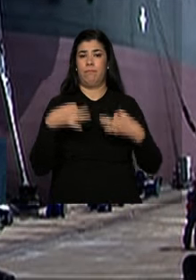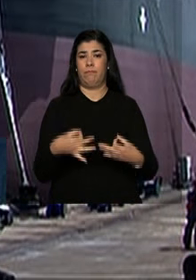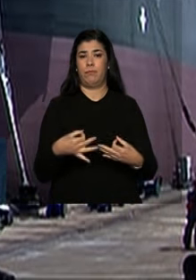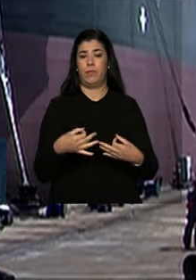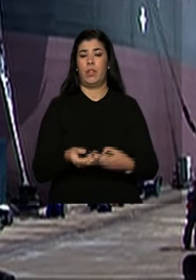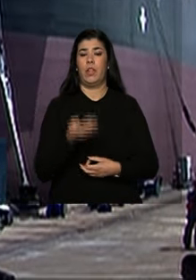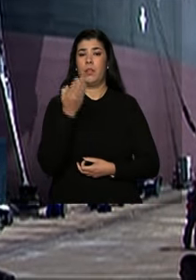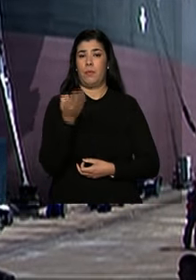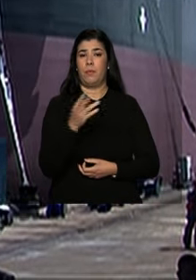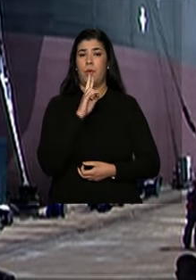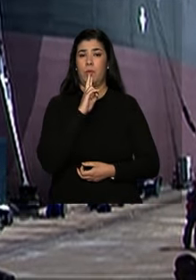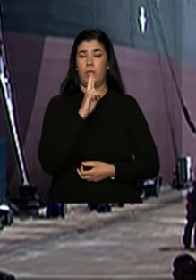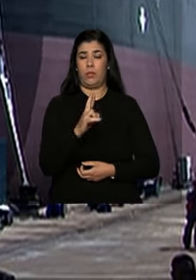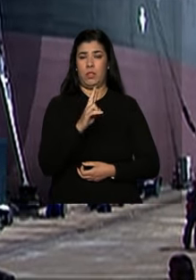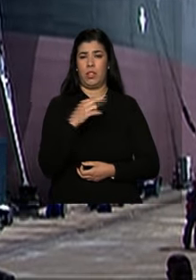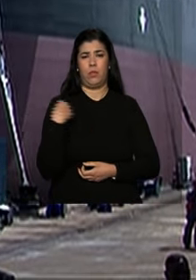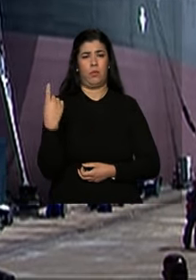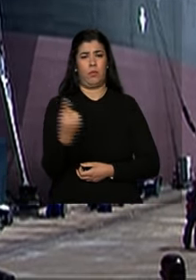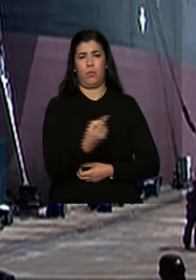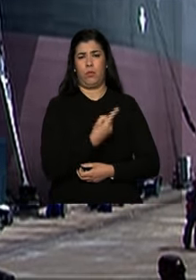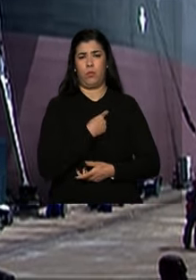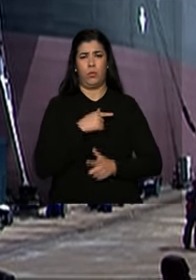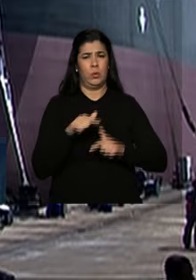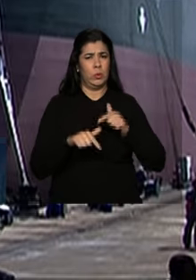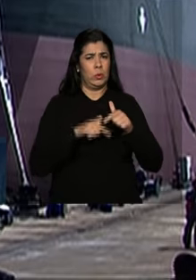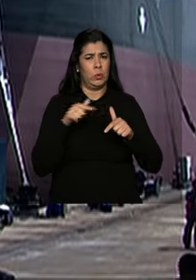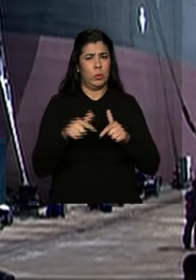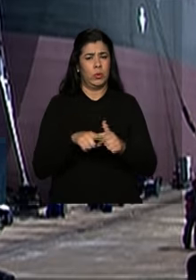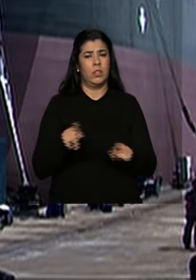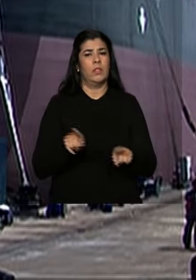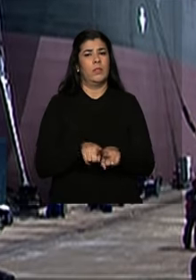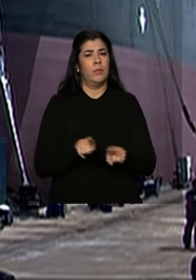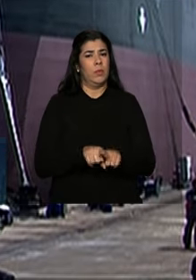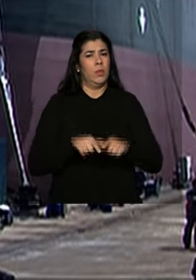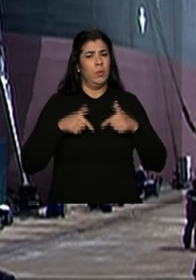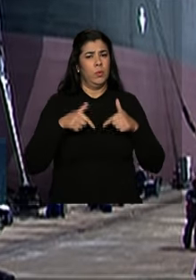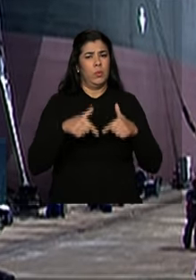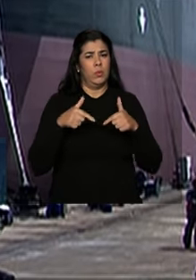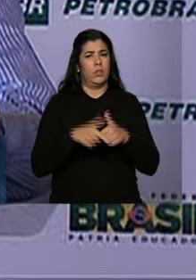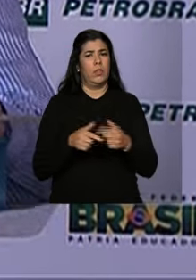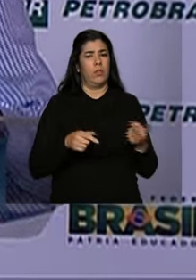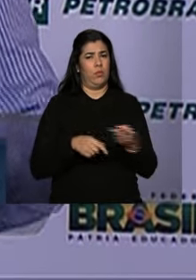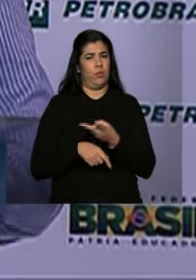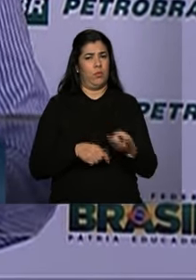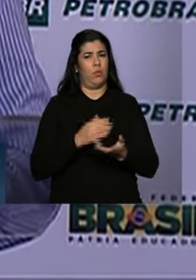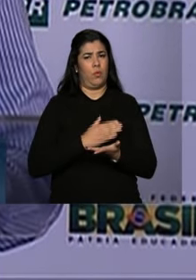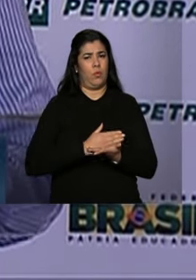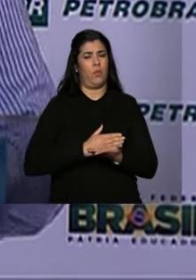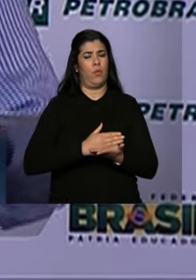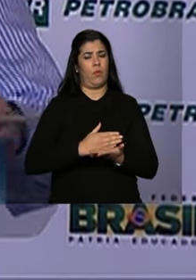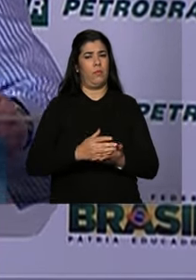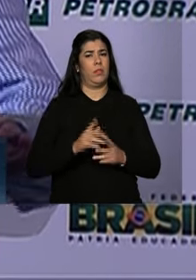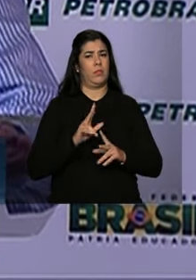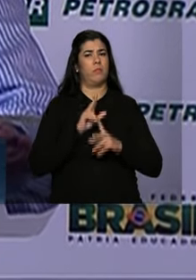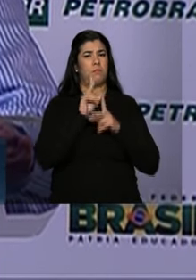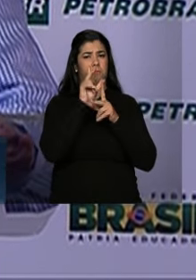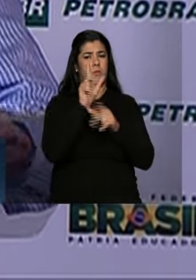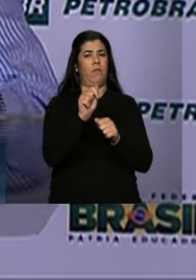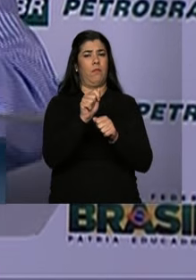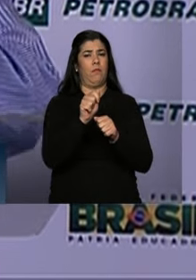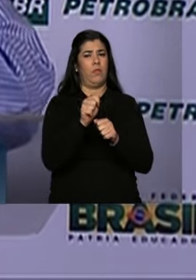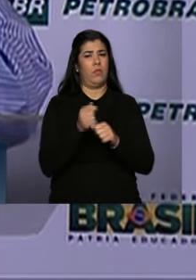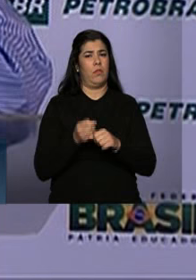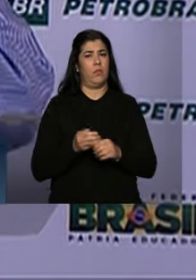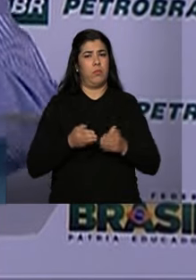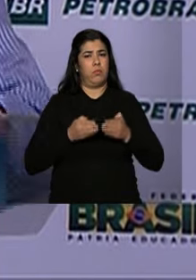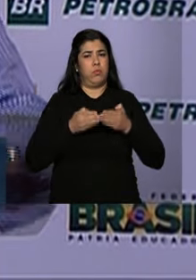do trabalho duro de todos vocês que arregaçaram as mangas e colocaram esses 2 gigantes no mar é mais uma